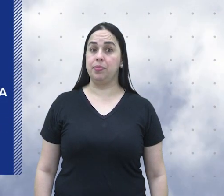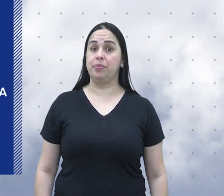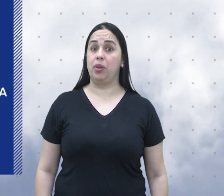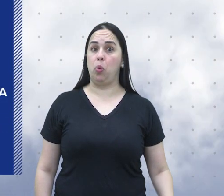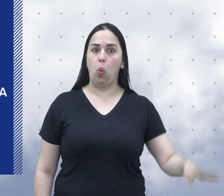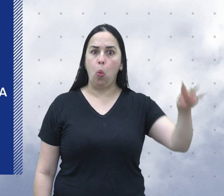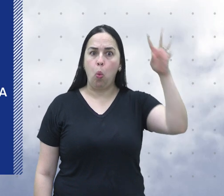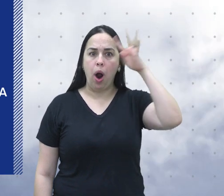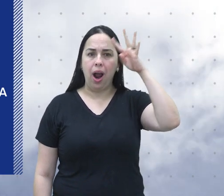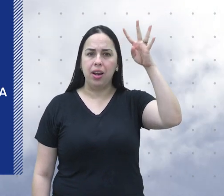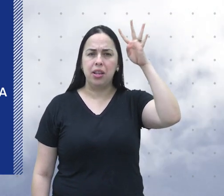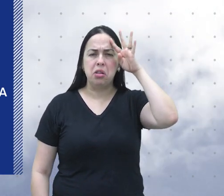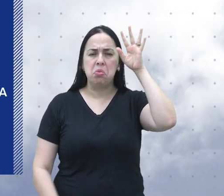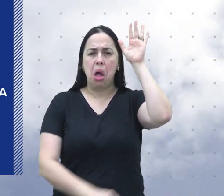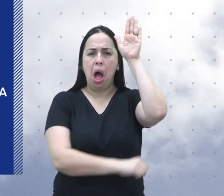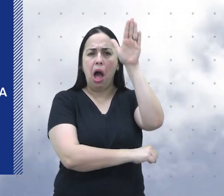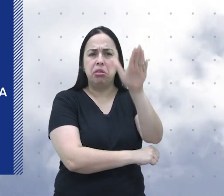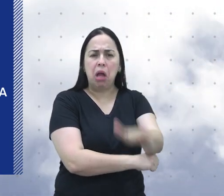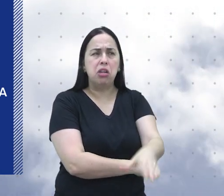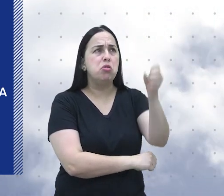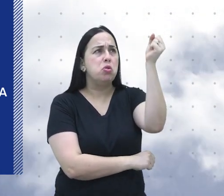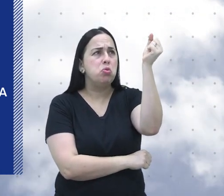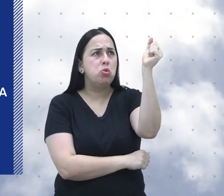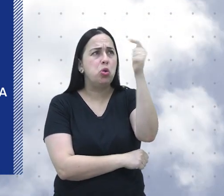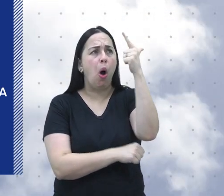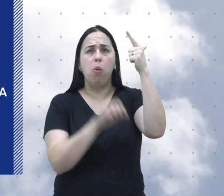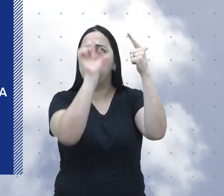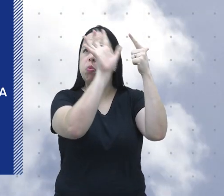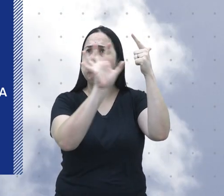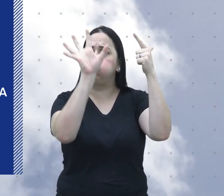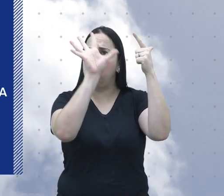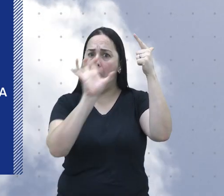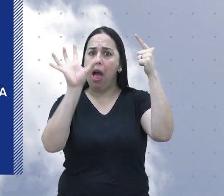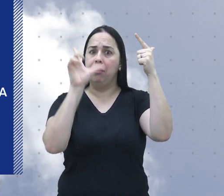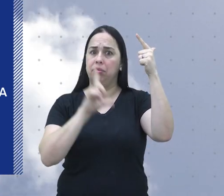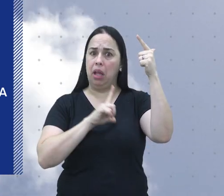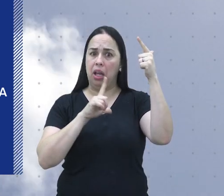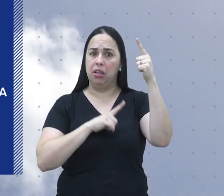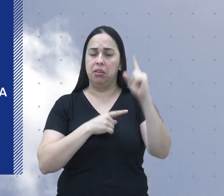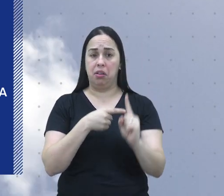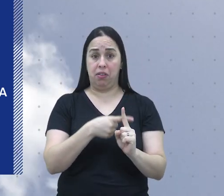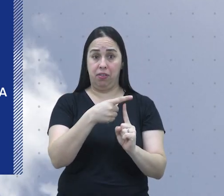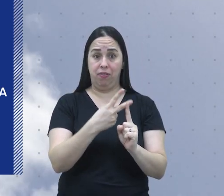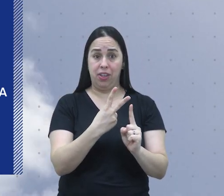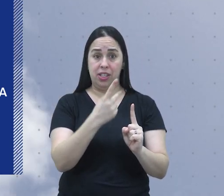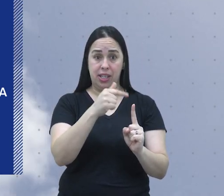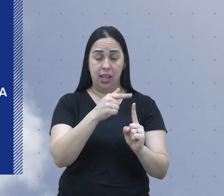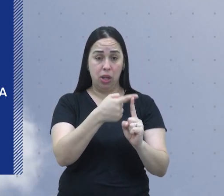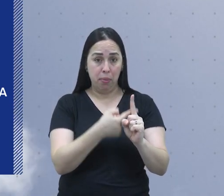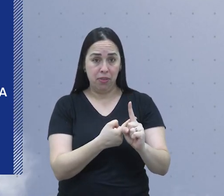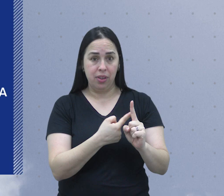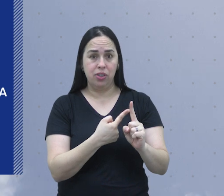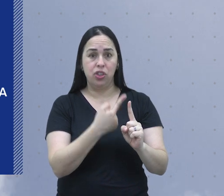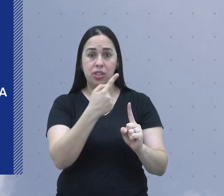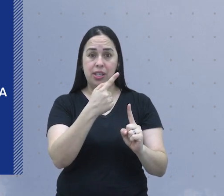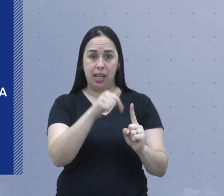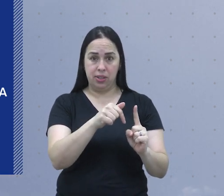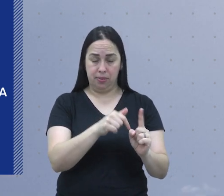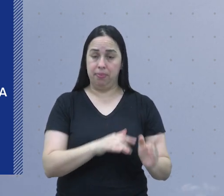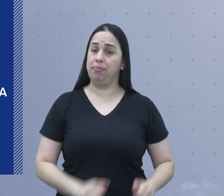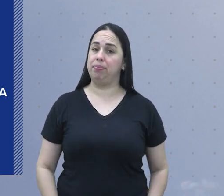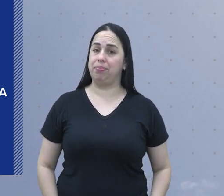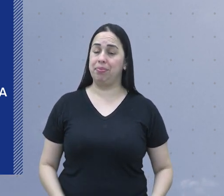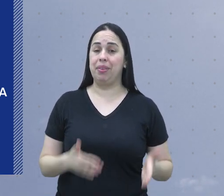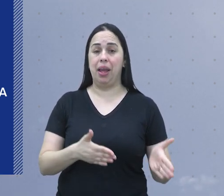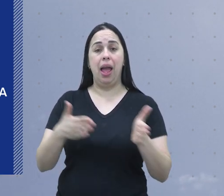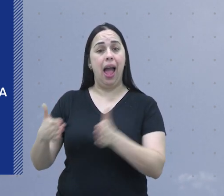Nesta quarta-feira, a tarde será de sol com muitas nuvens no céu. A máxima esperada é de 27 e a mínima será de